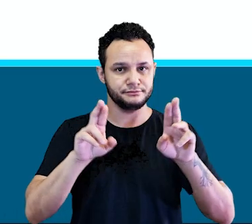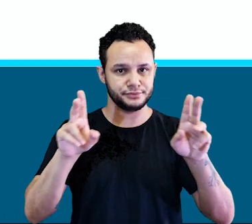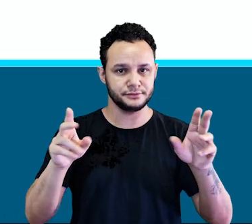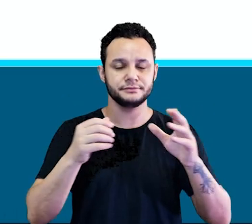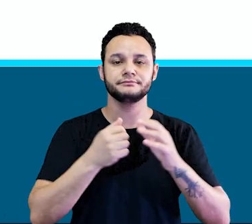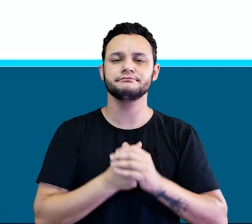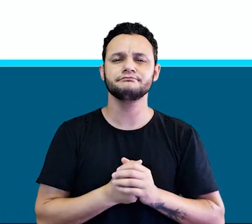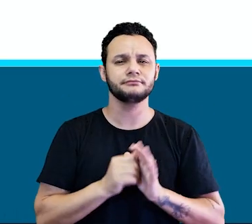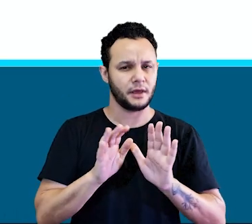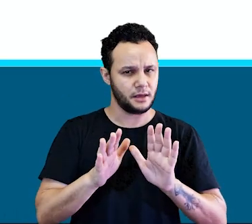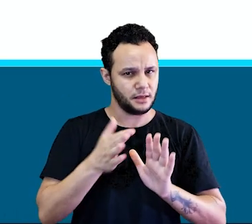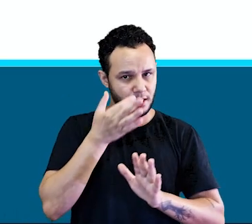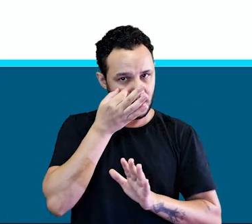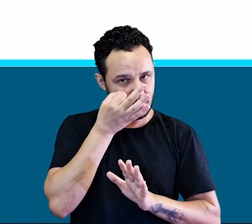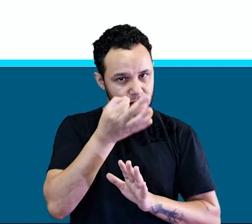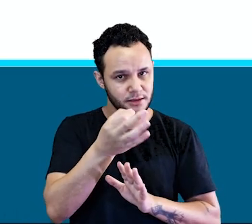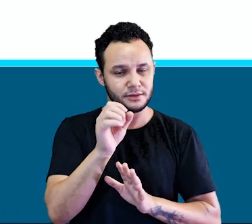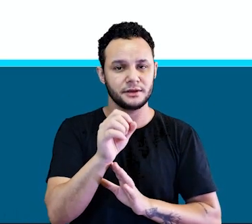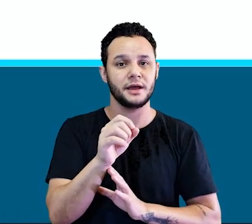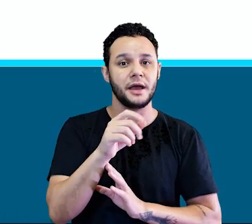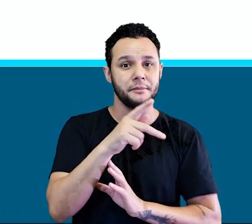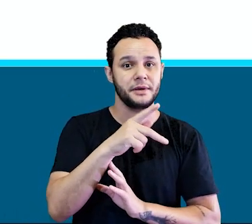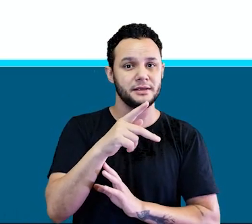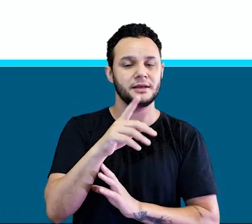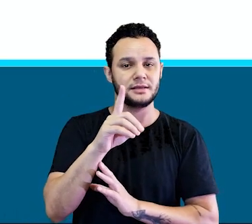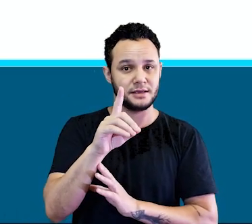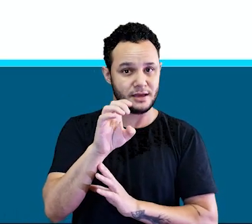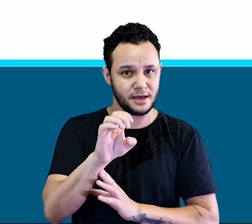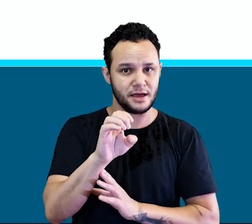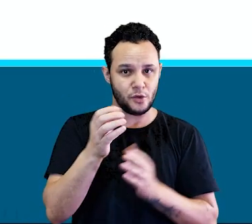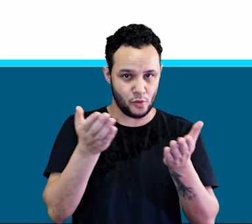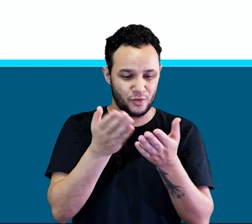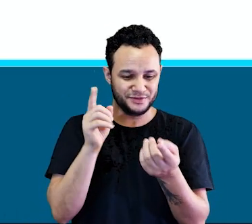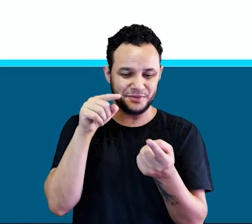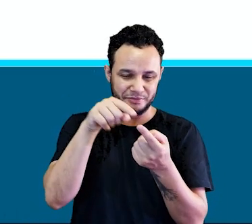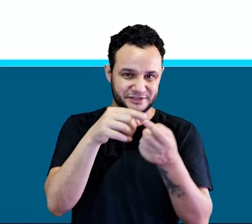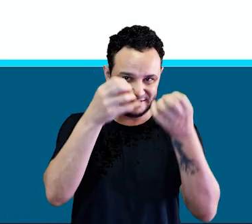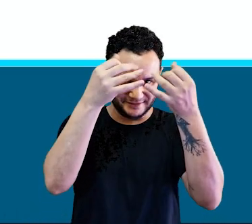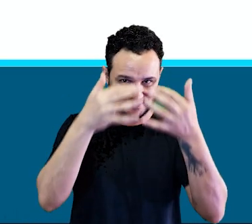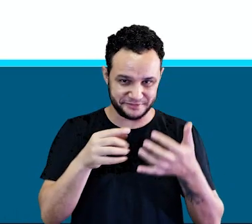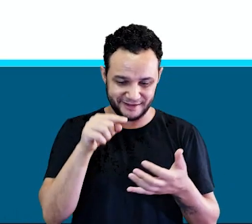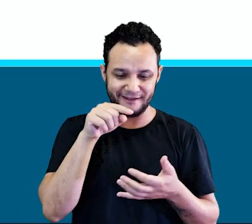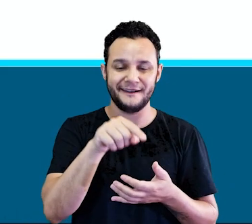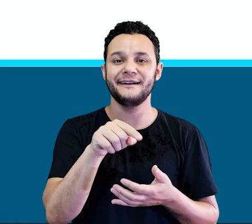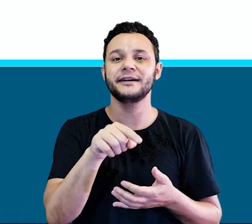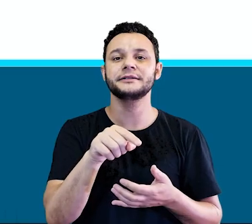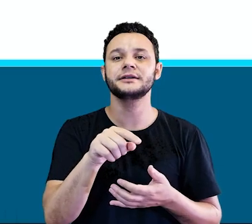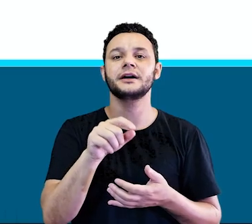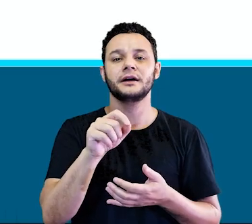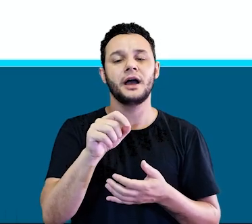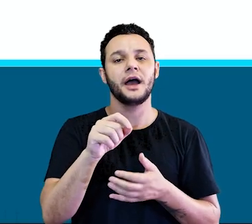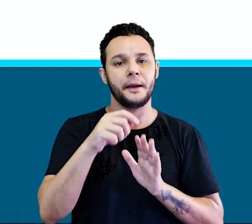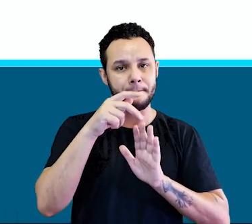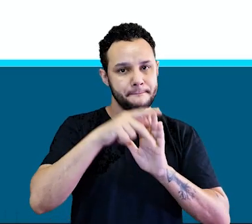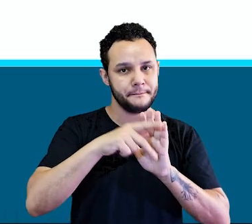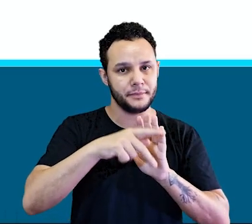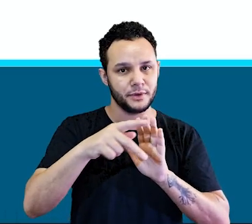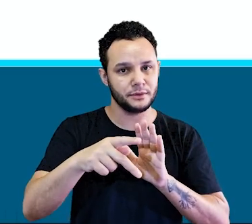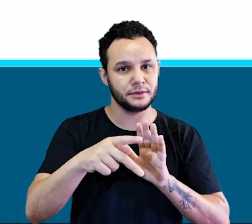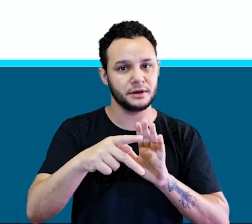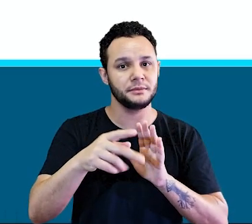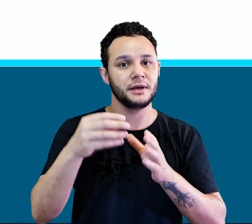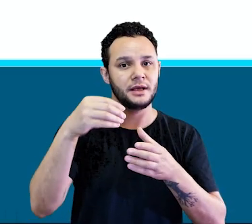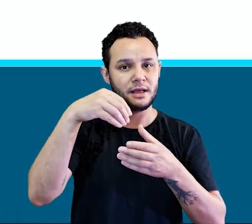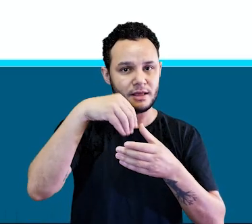FNDE, tá? O PDDE, né, que é o nosso objetivo principal do módulo, né? Ele é